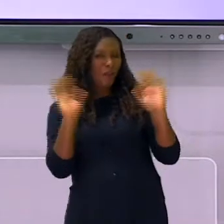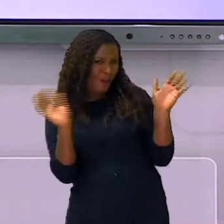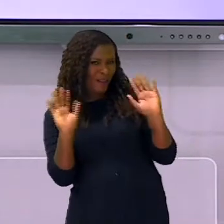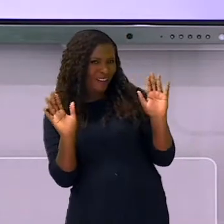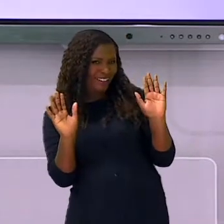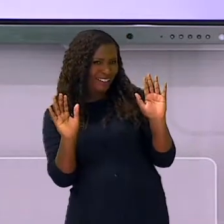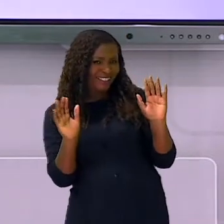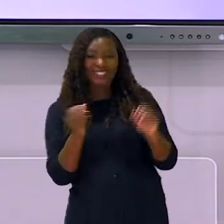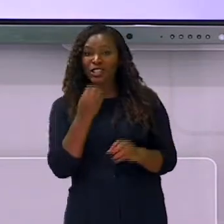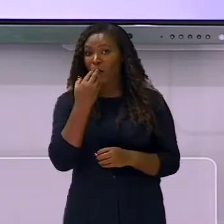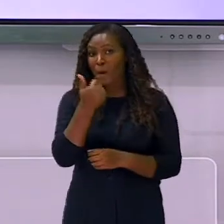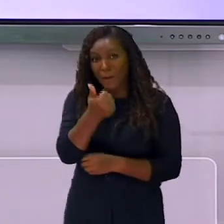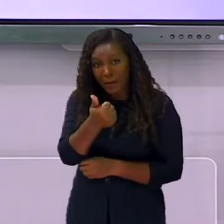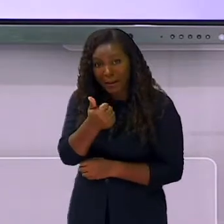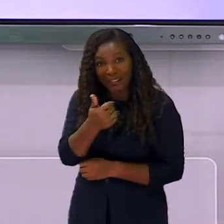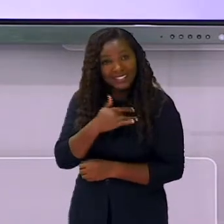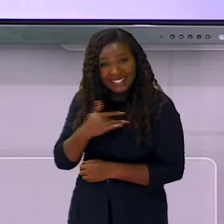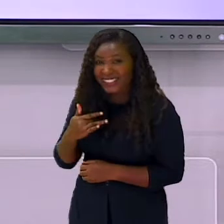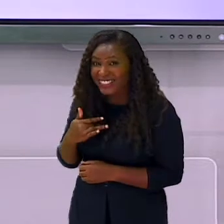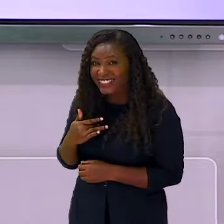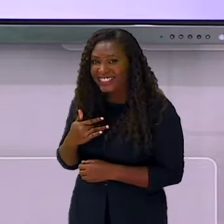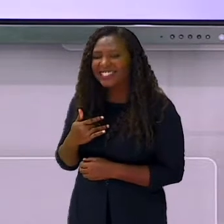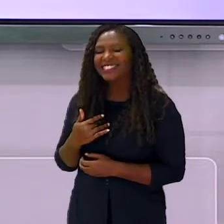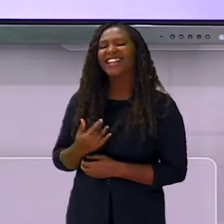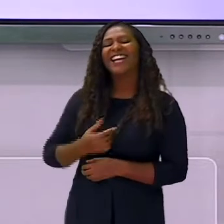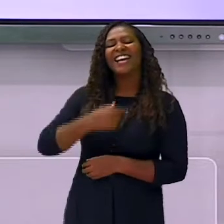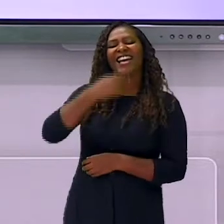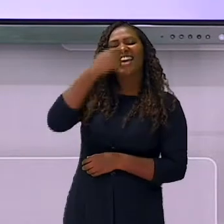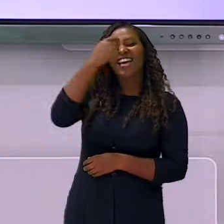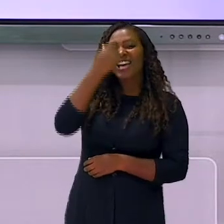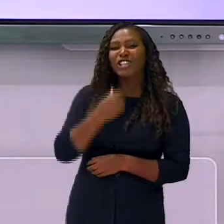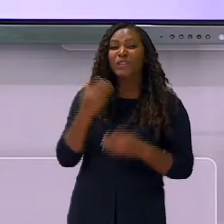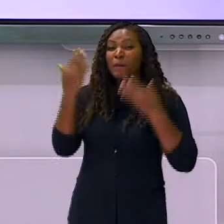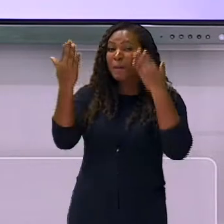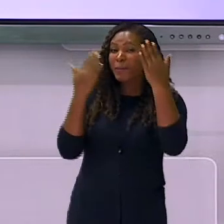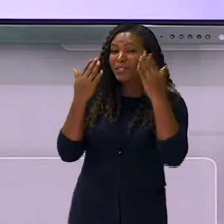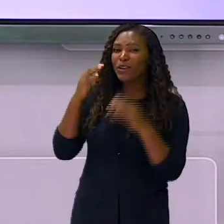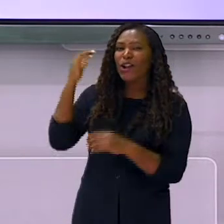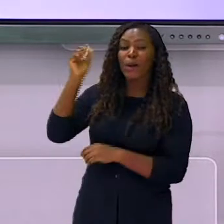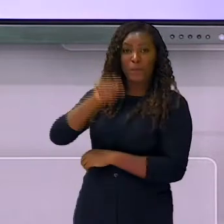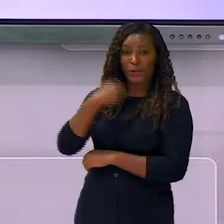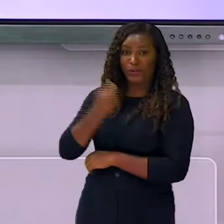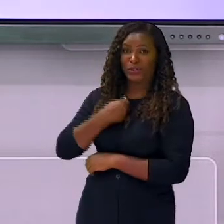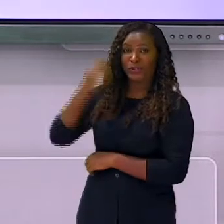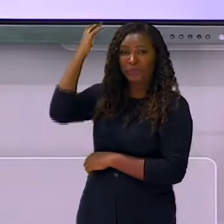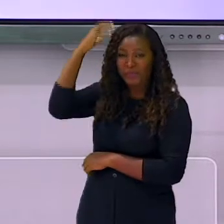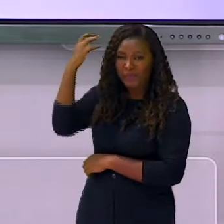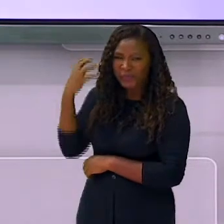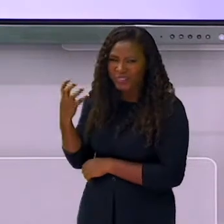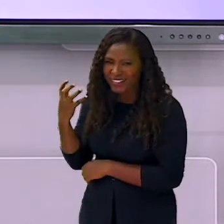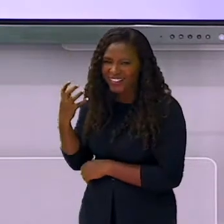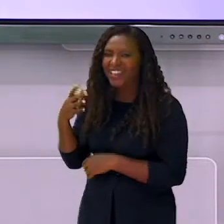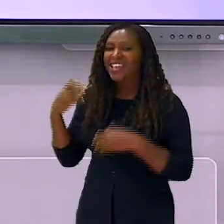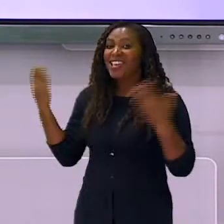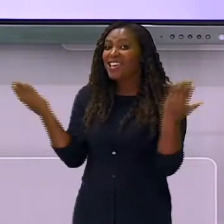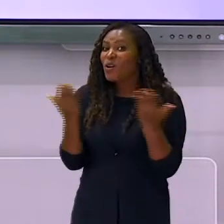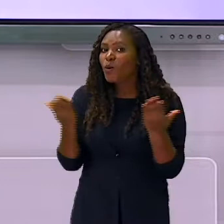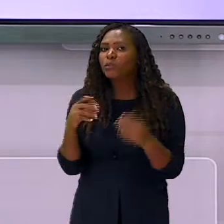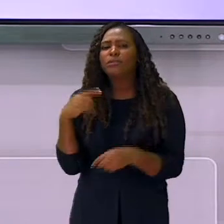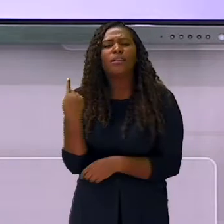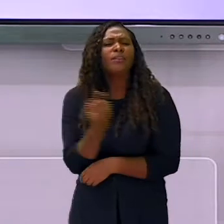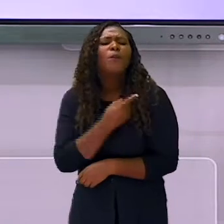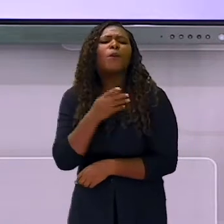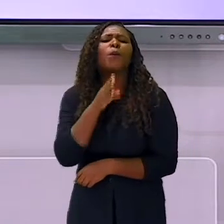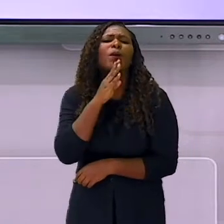Olá, como você está? Eu sou a Ariadna e hoje vamos conhecer um pouco sobre a pessoa com deficiência